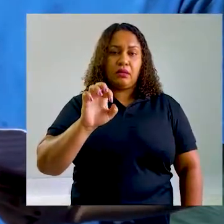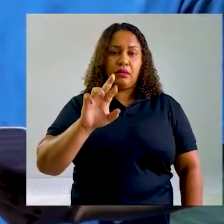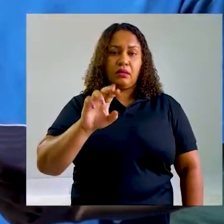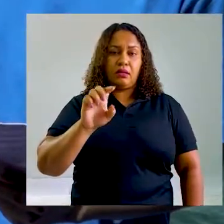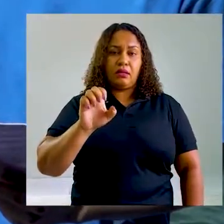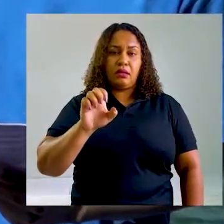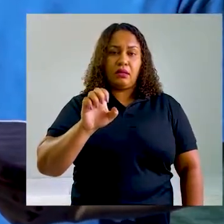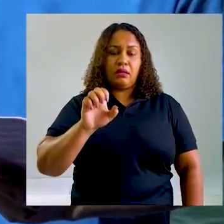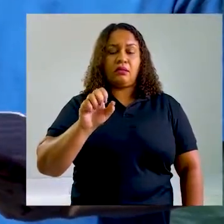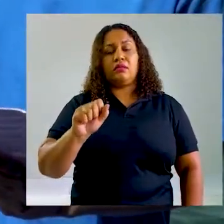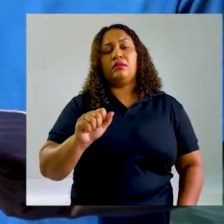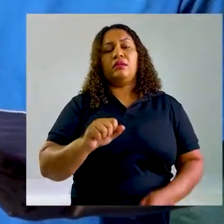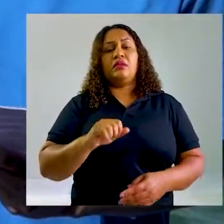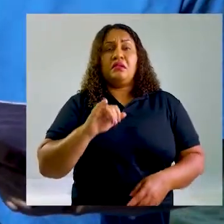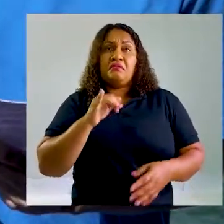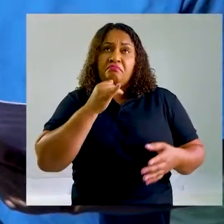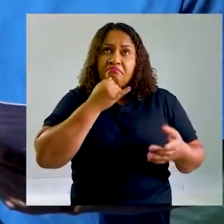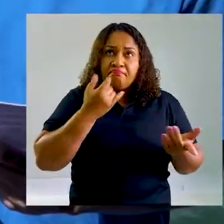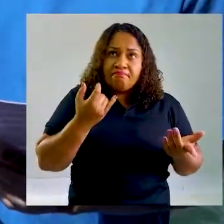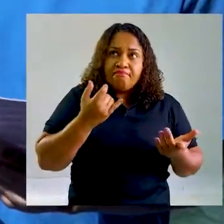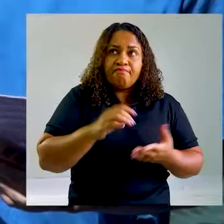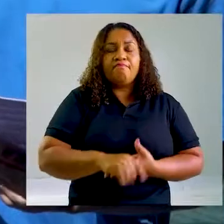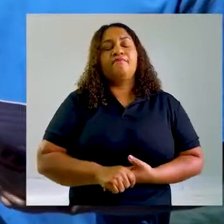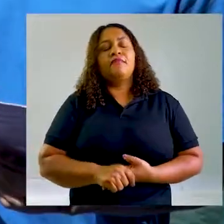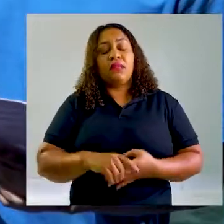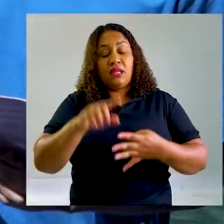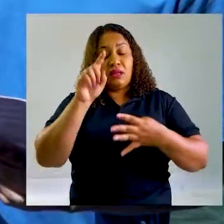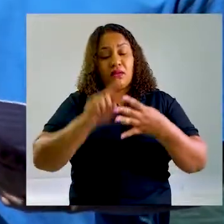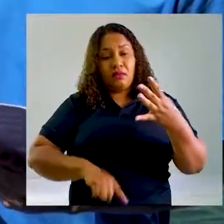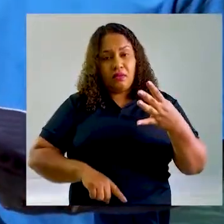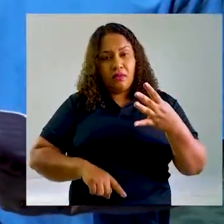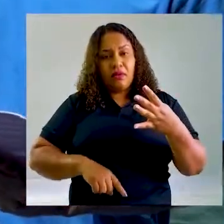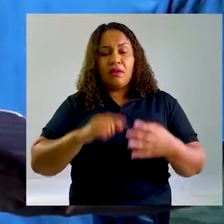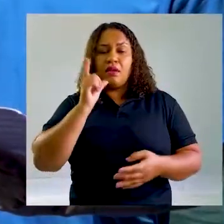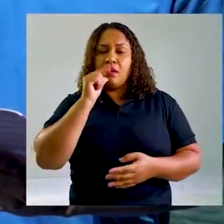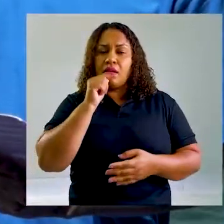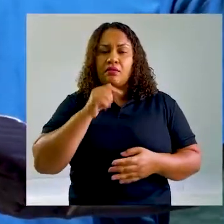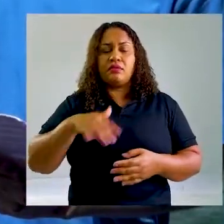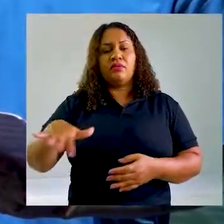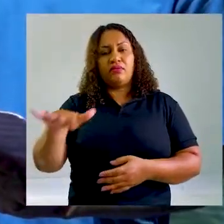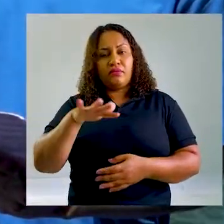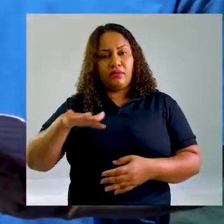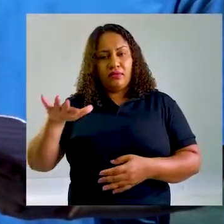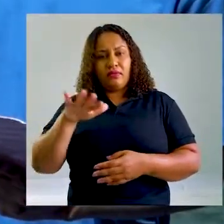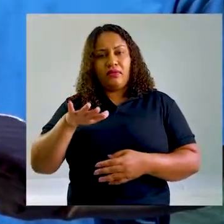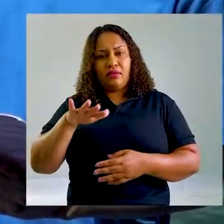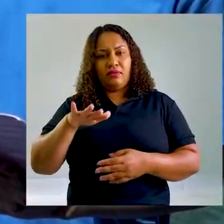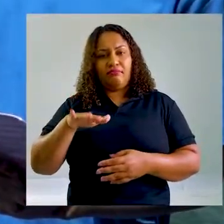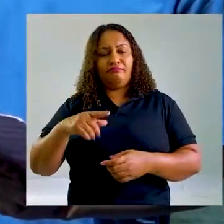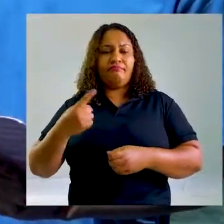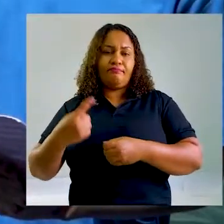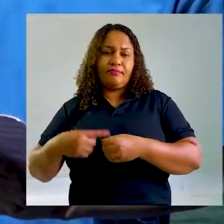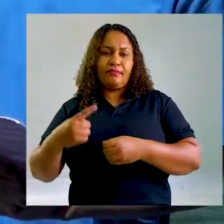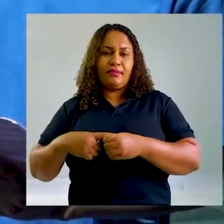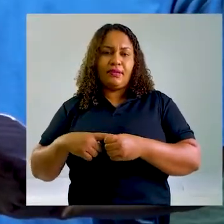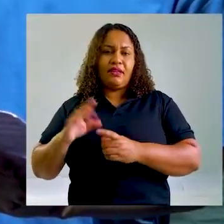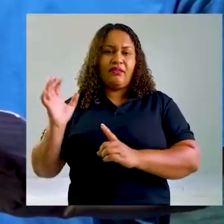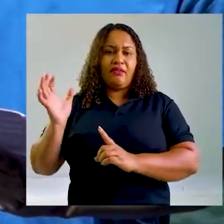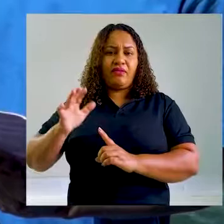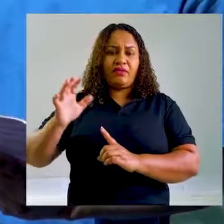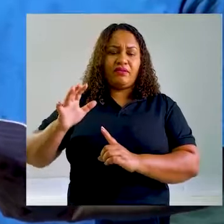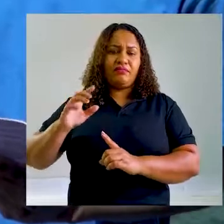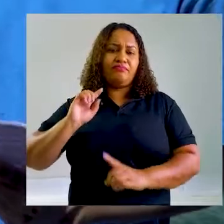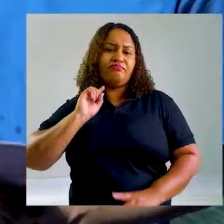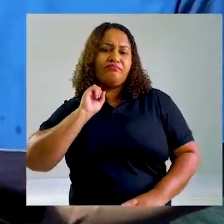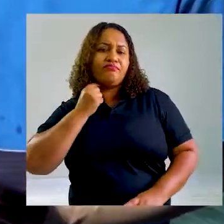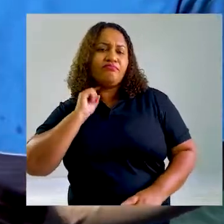Infelizmente, a maior parte da bacia desses afluentes urbanos está altamente impactada. Porque a